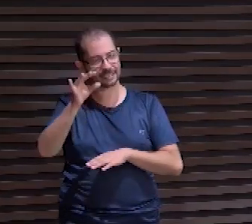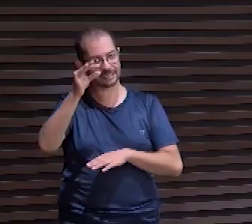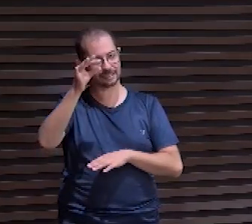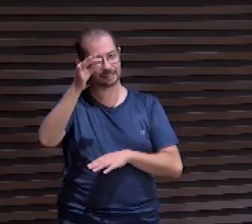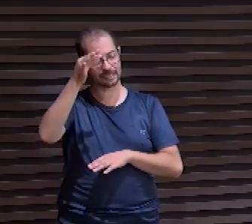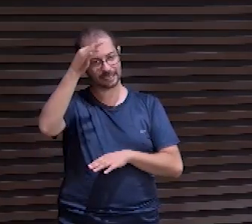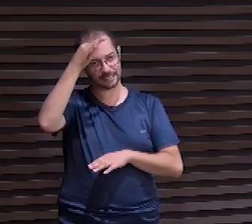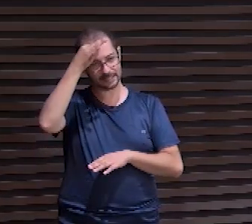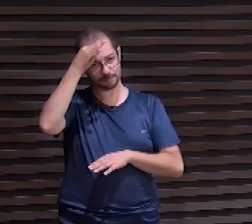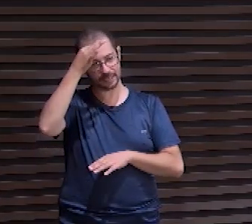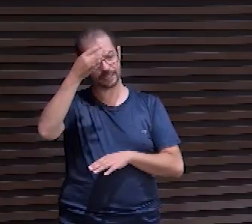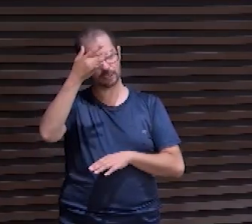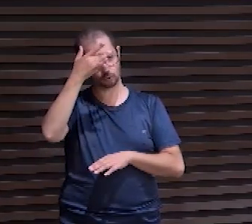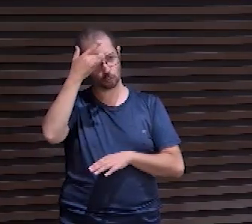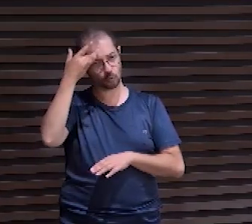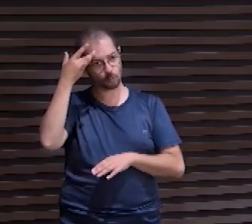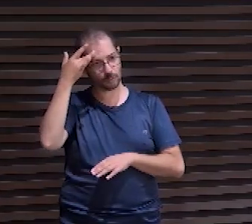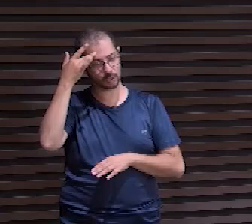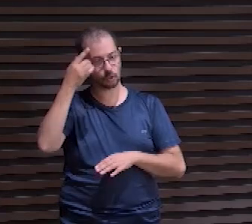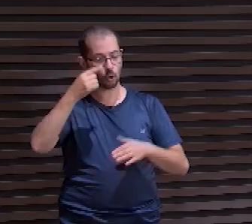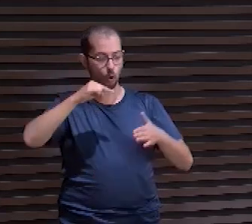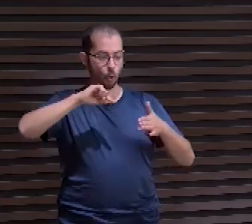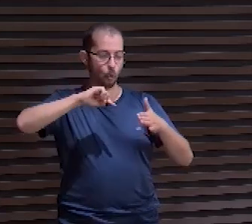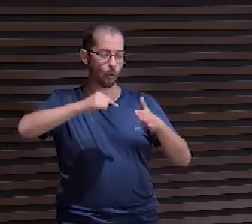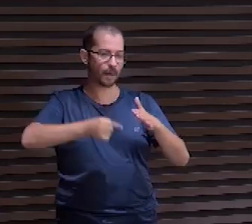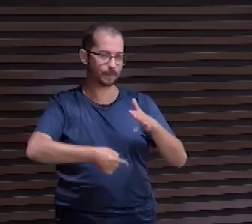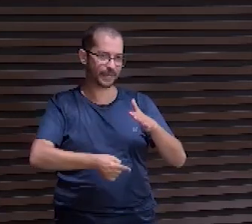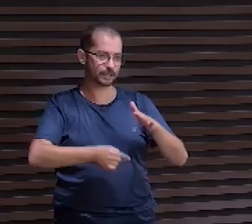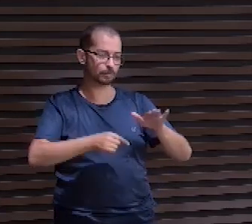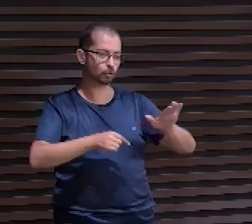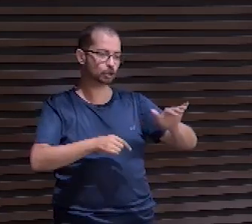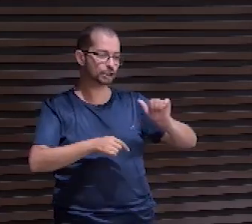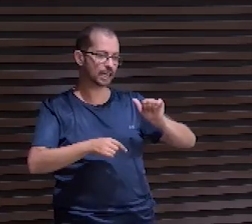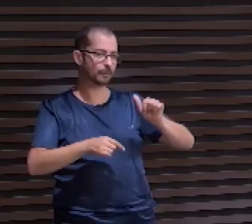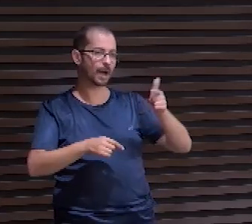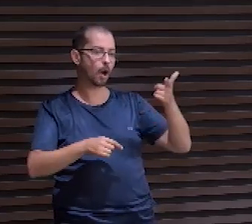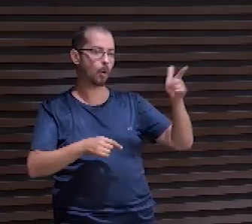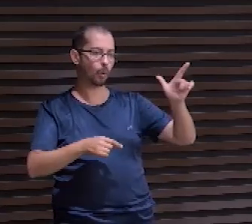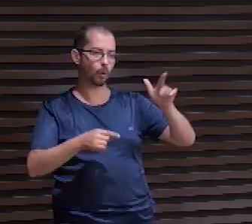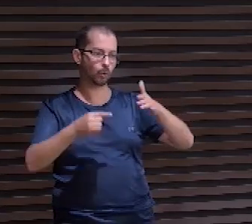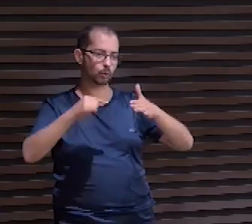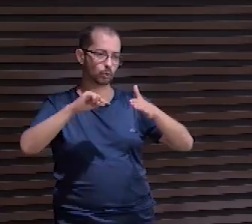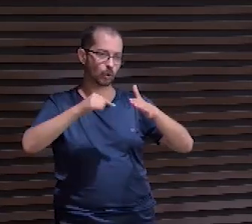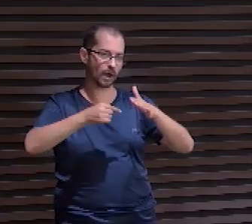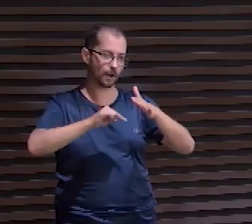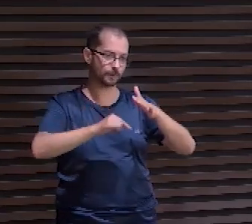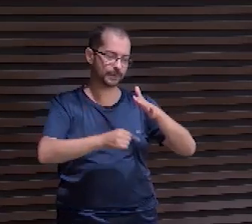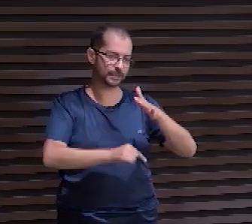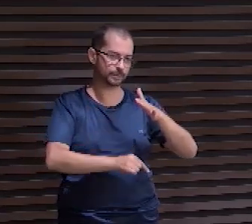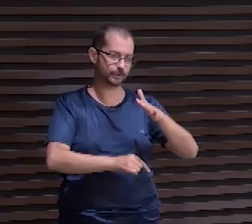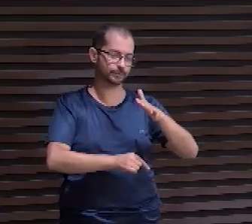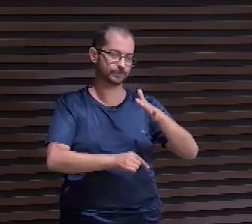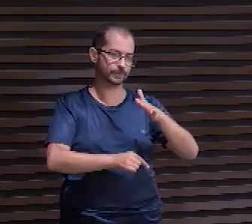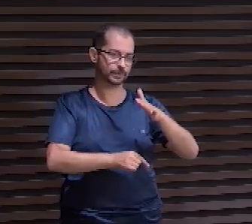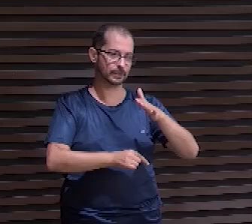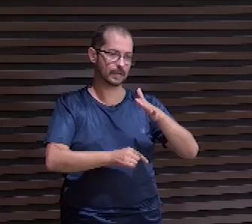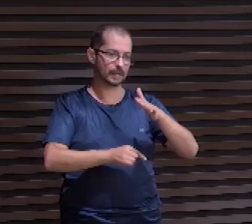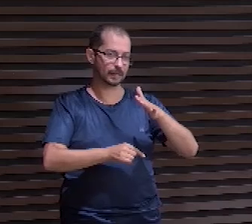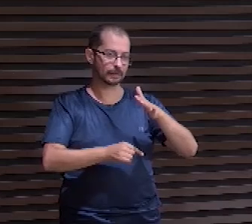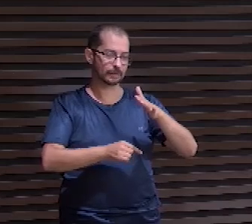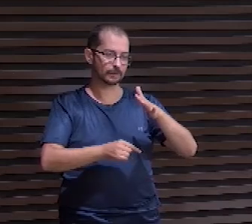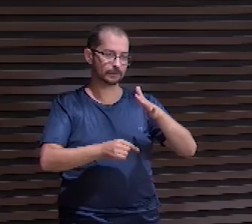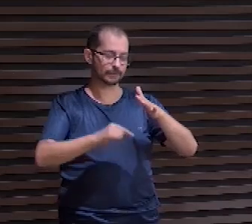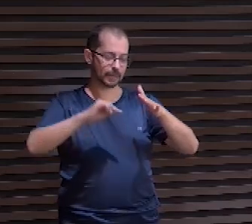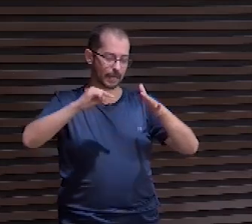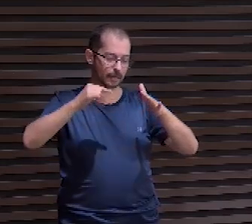seguinte versão: um abismo chama outro abismo ao fragor das tuas fontes.